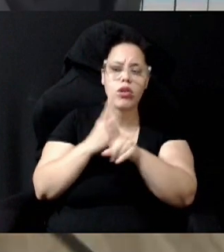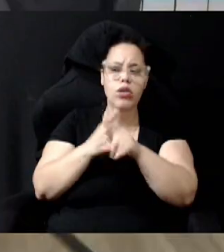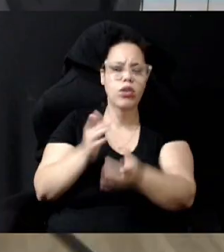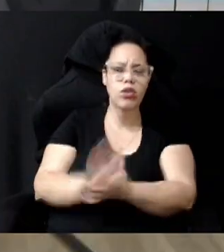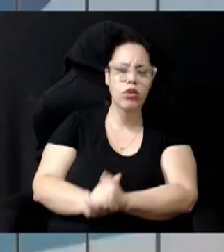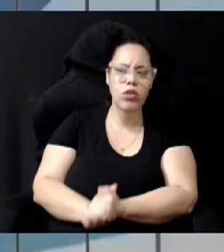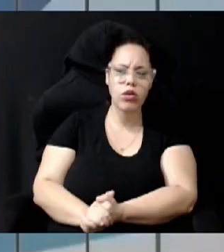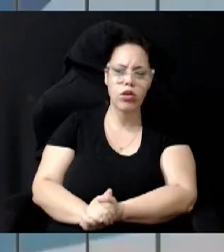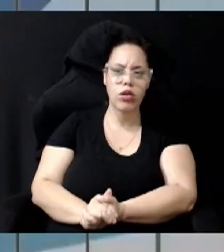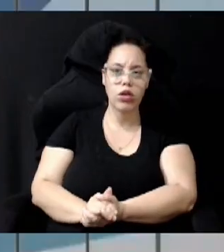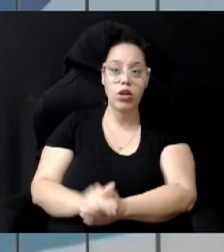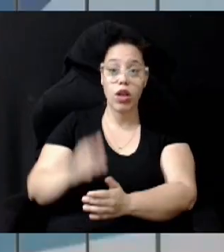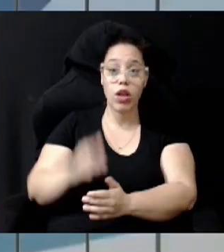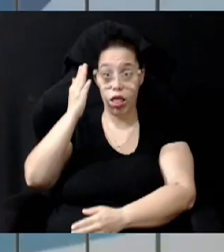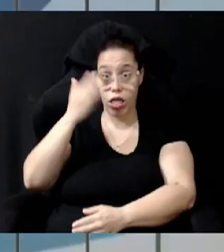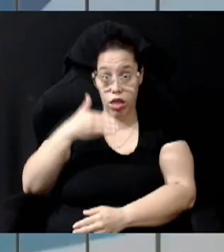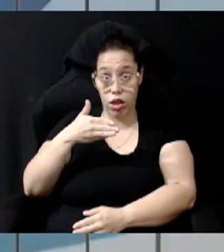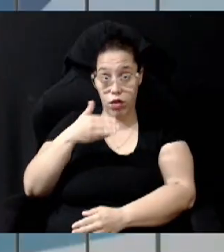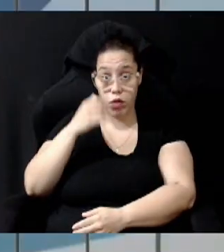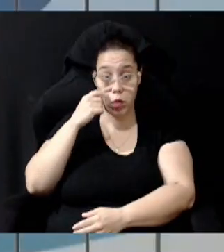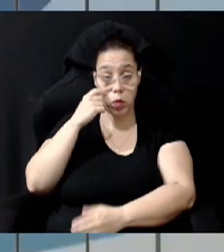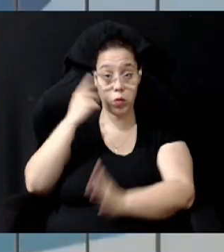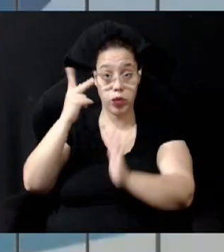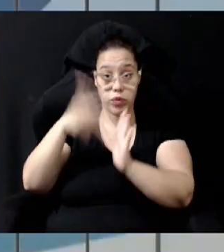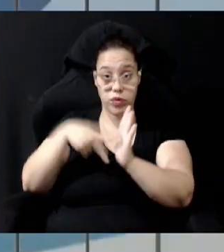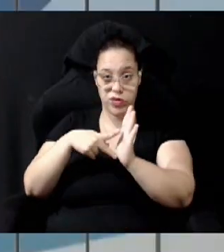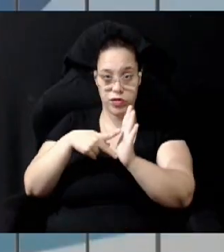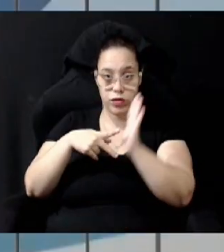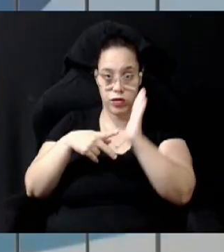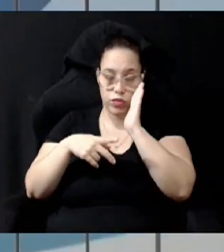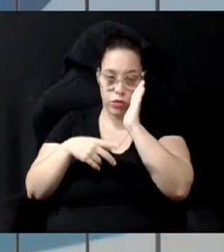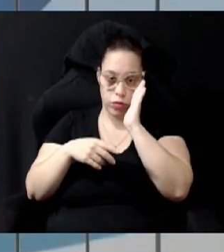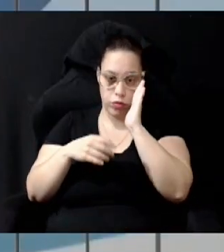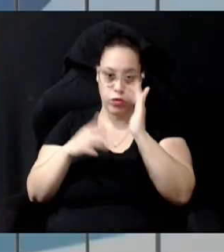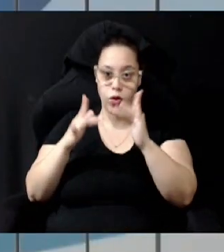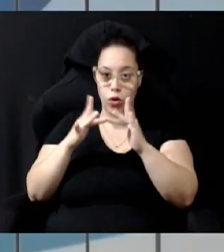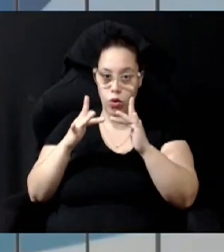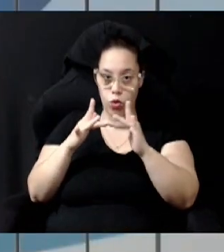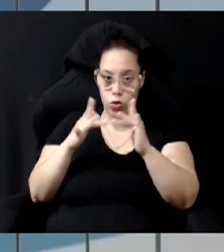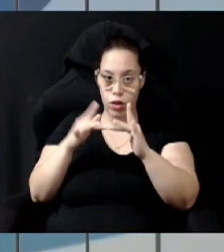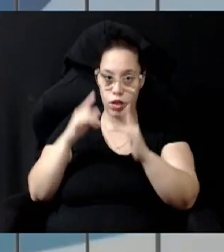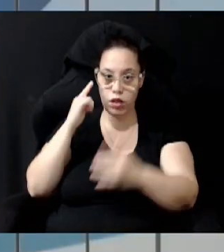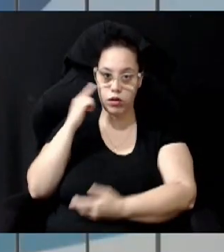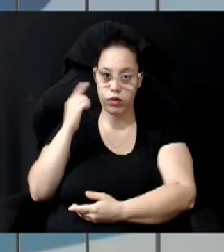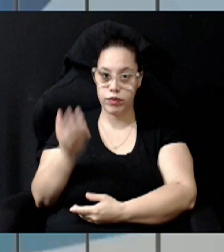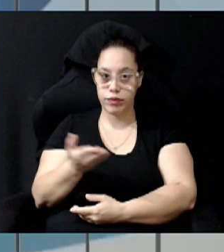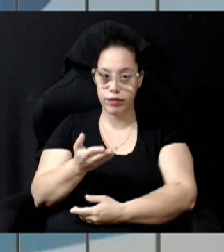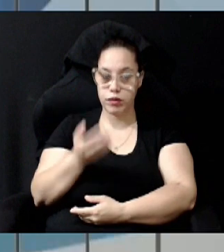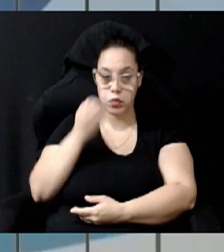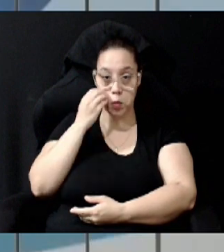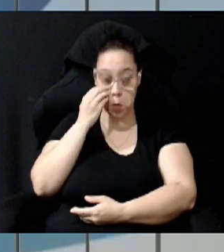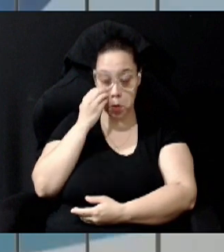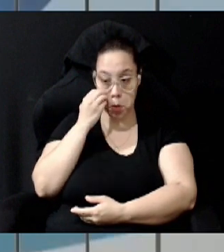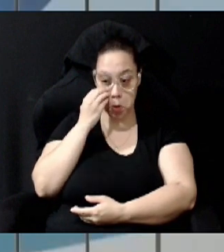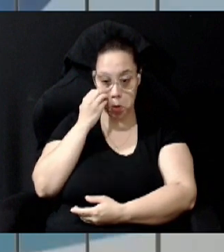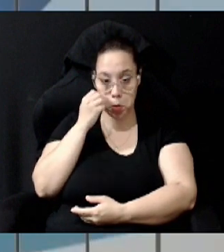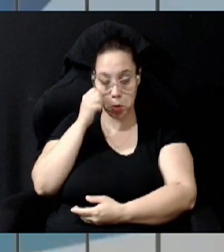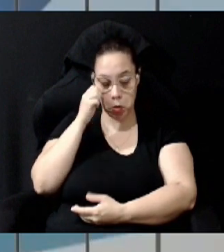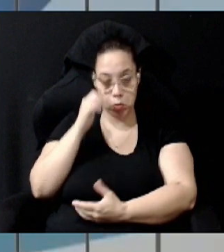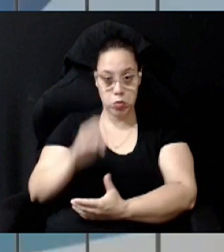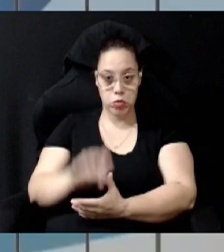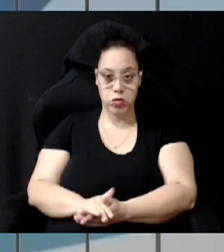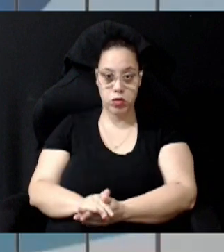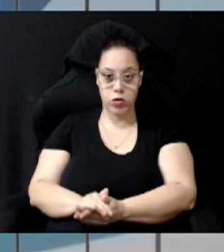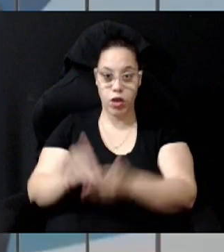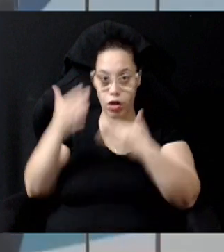própria editora, na Aparte, depois eu deixo para vocês o contato, né? Sim. Pode... Já quero agradecer. É no